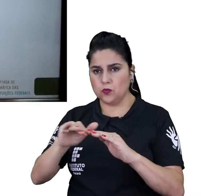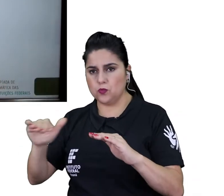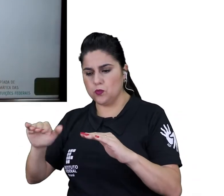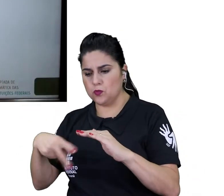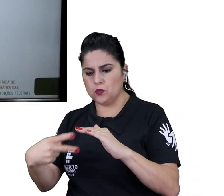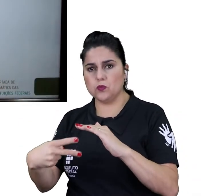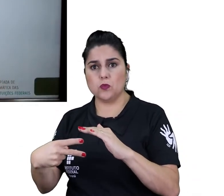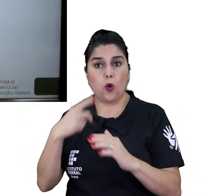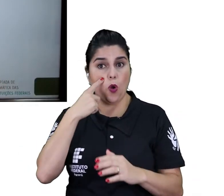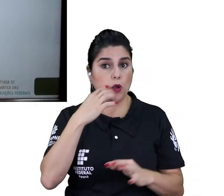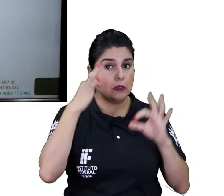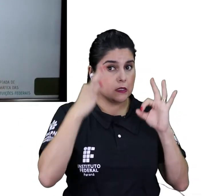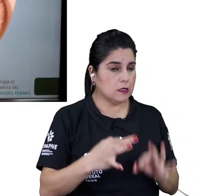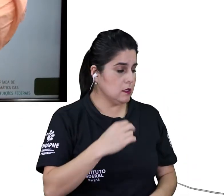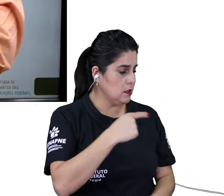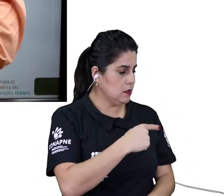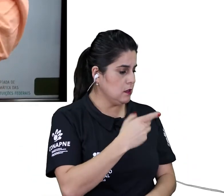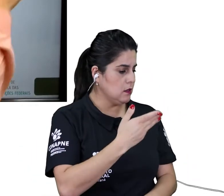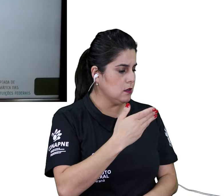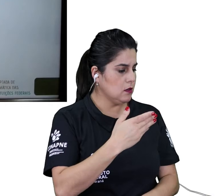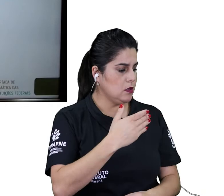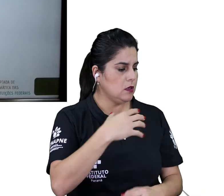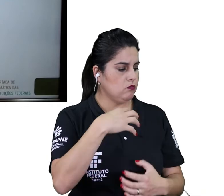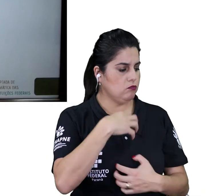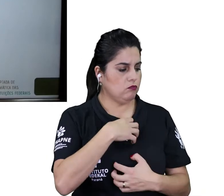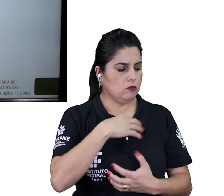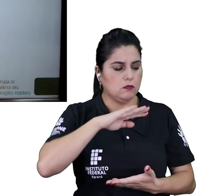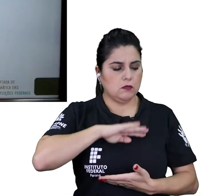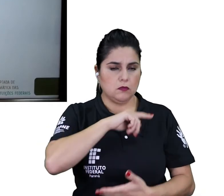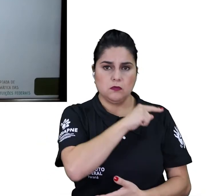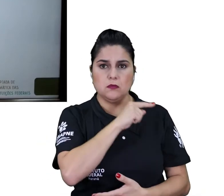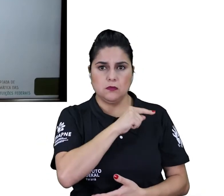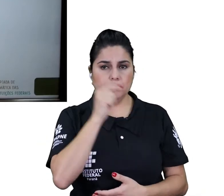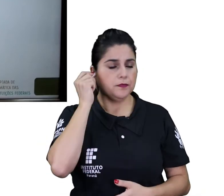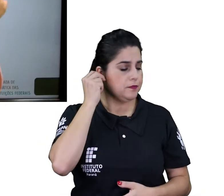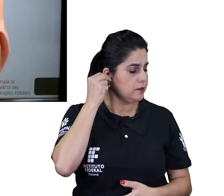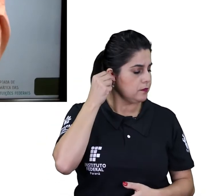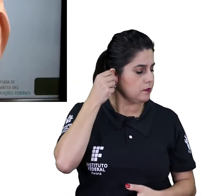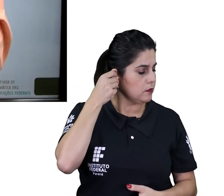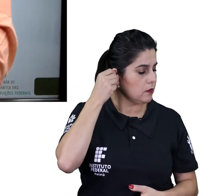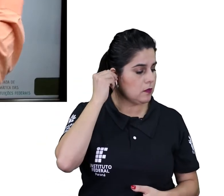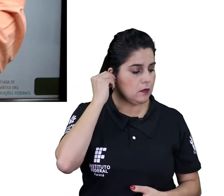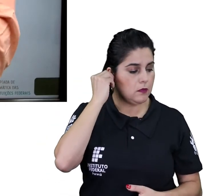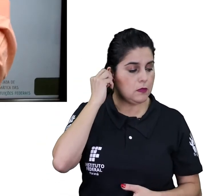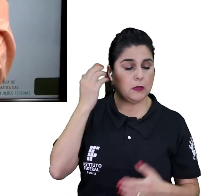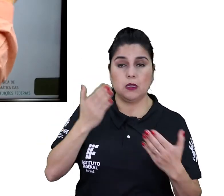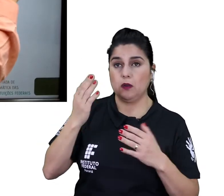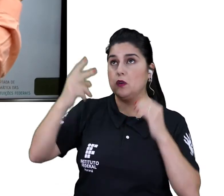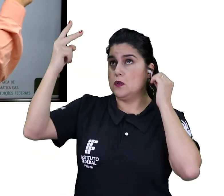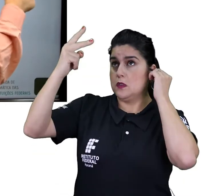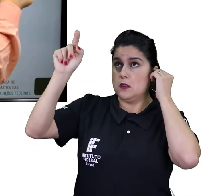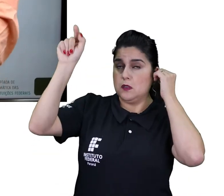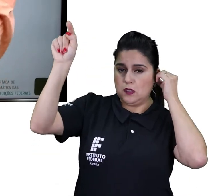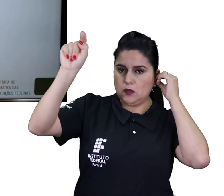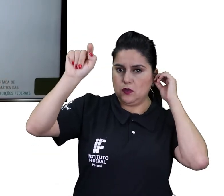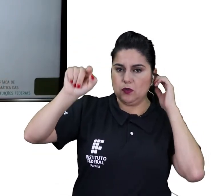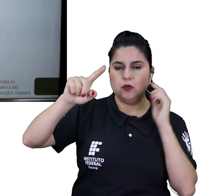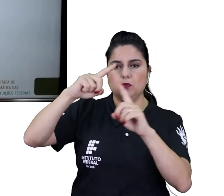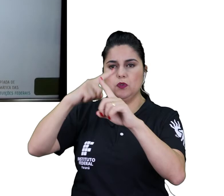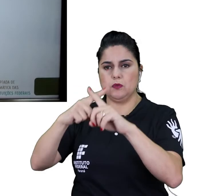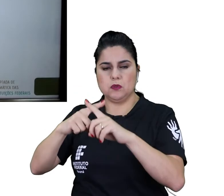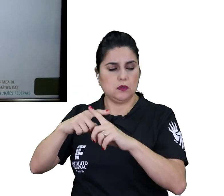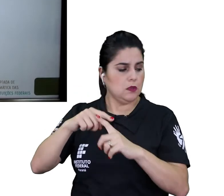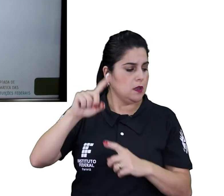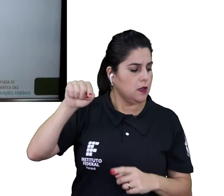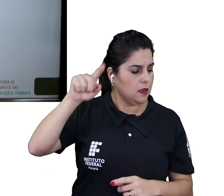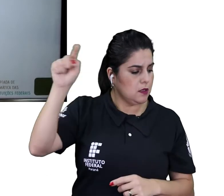Confirmando através dessa situação aqui, se eu pego esse segundo termo e multiplico por raiz de 3 sobre